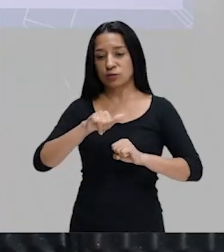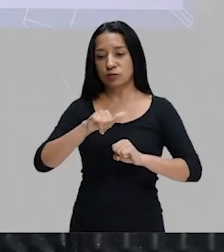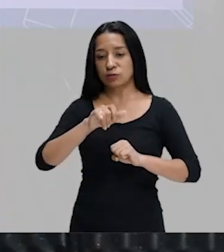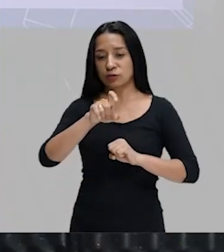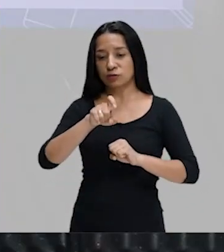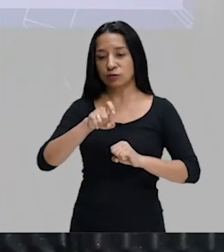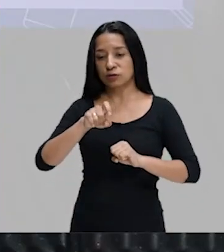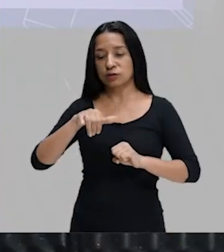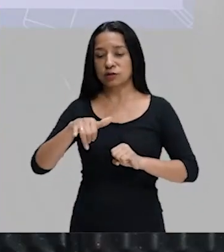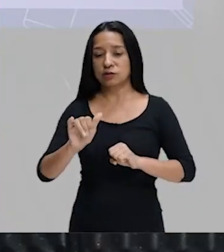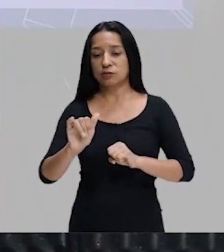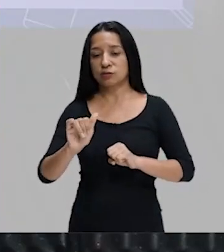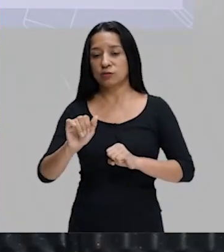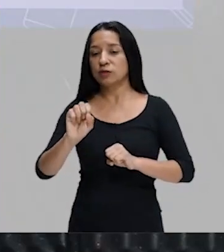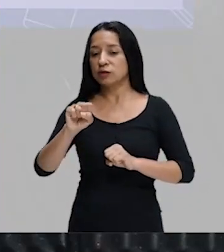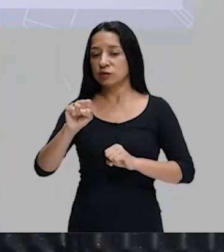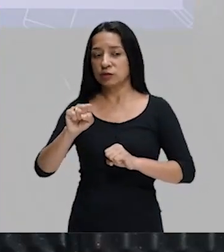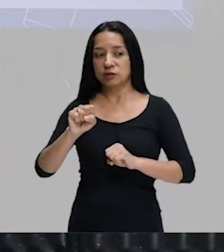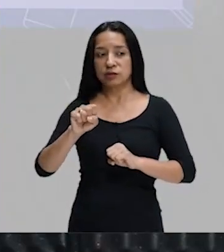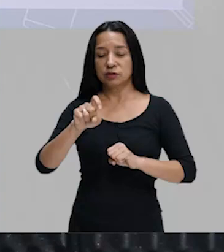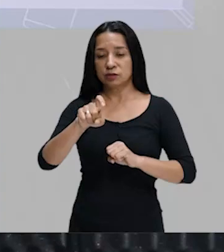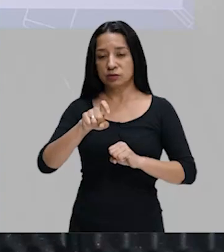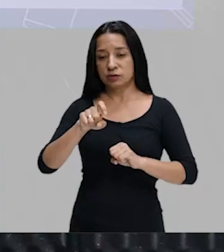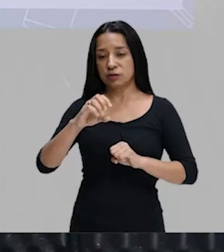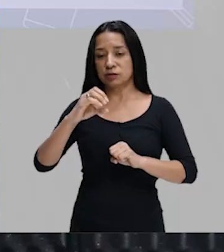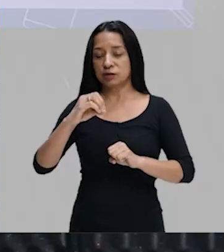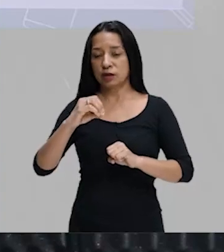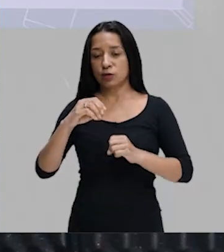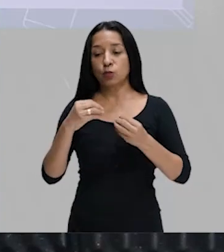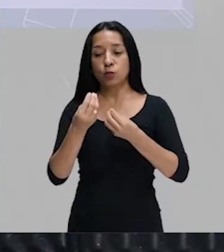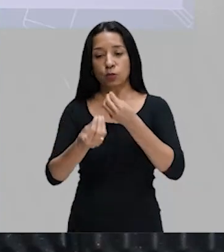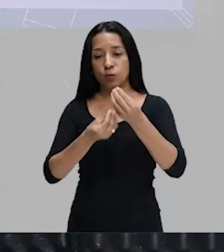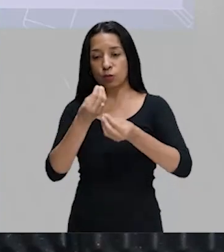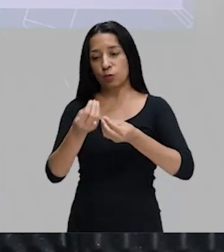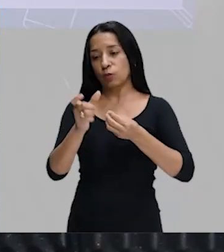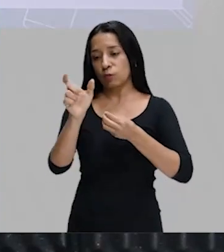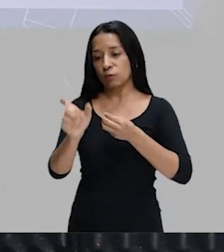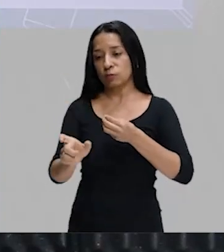sistema X0. Então, como é que ficaria o indivíduo do sexo masculino?